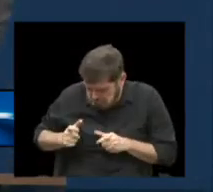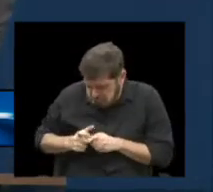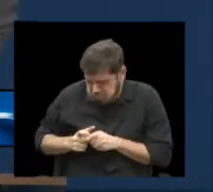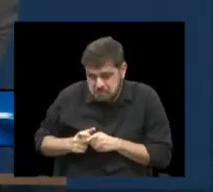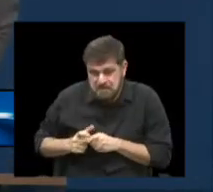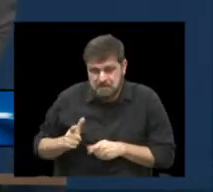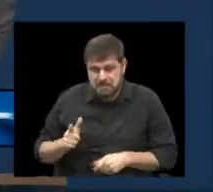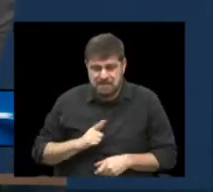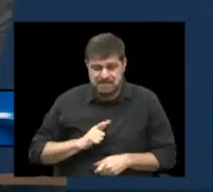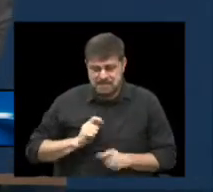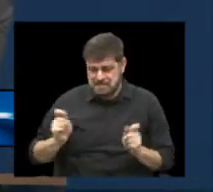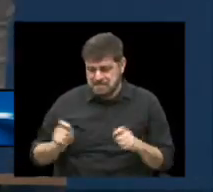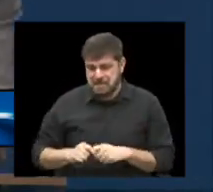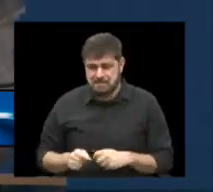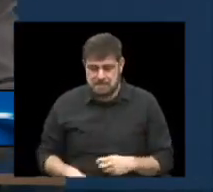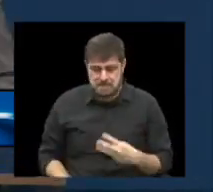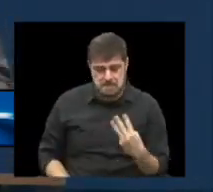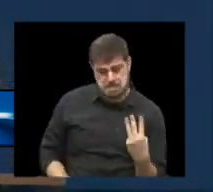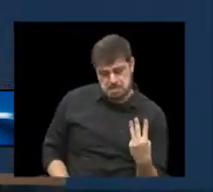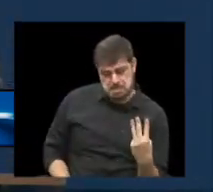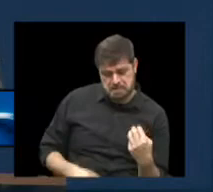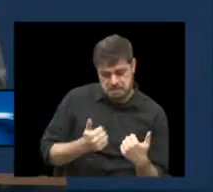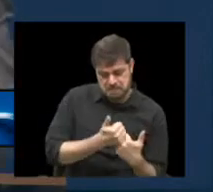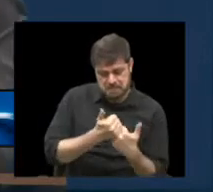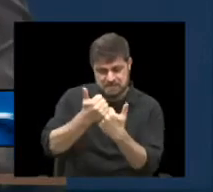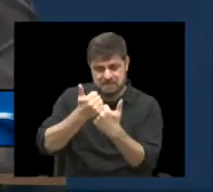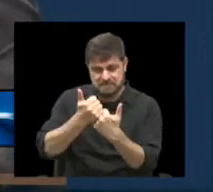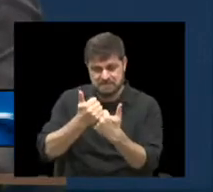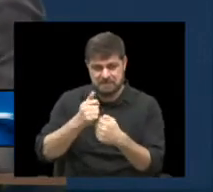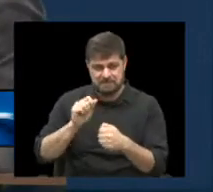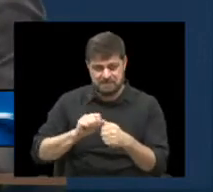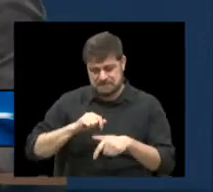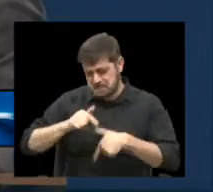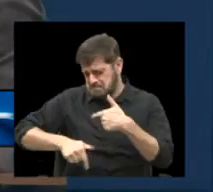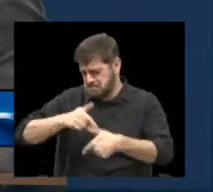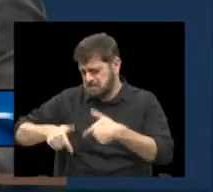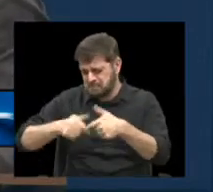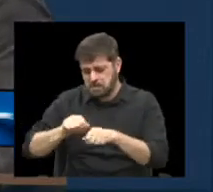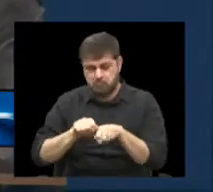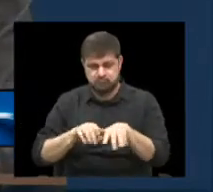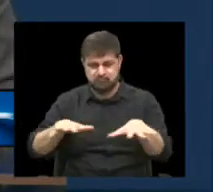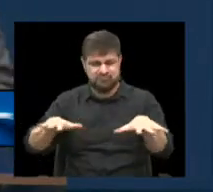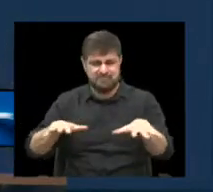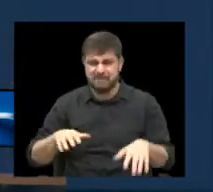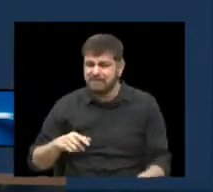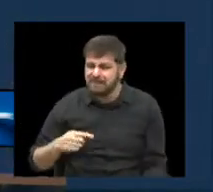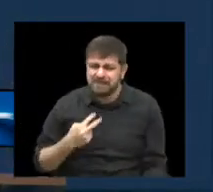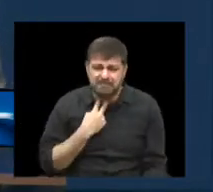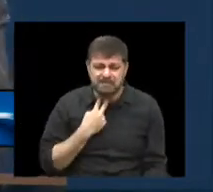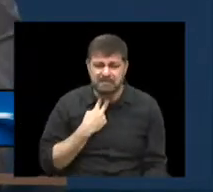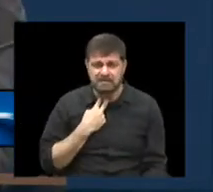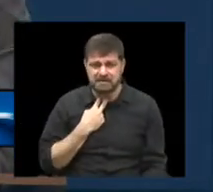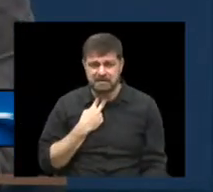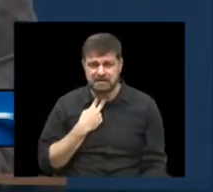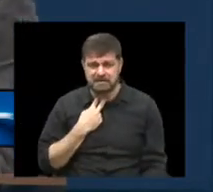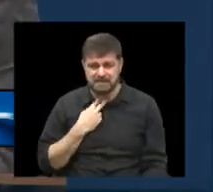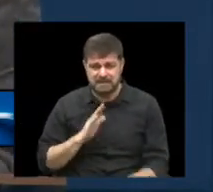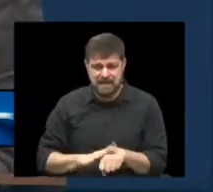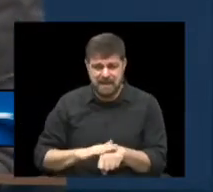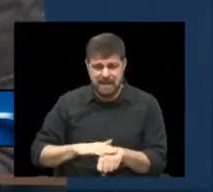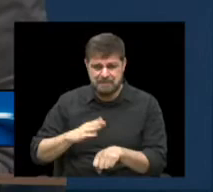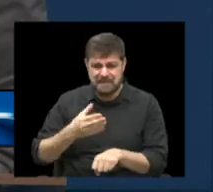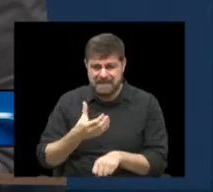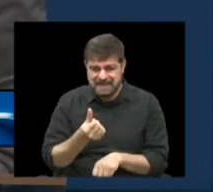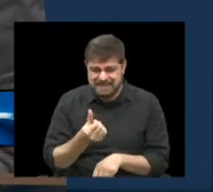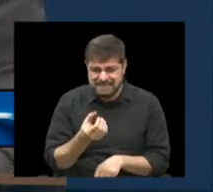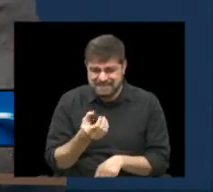que 3, 4 vereadores, 3, 4 assessores permite fazer um trabalho. Campinas é uma cidade de mais de 600